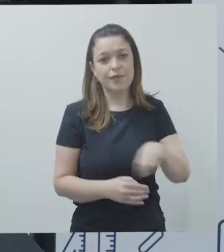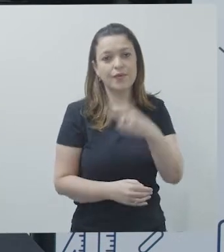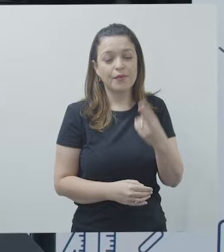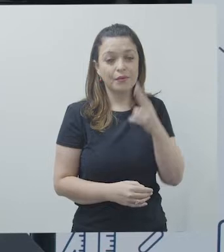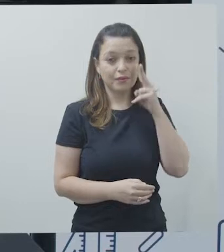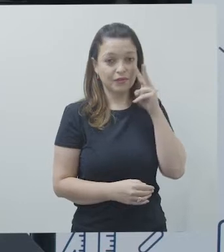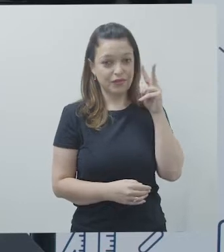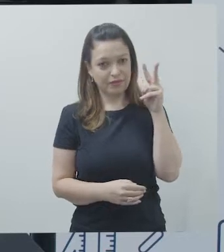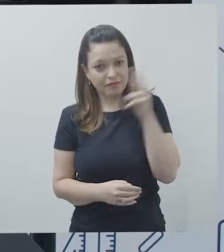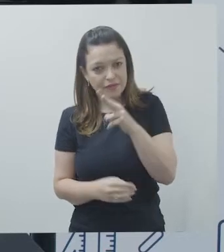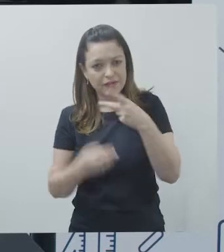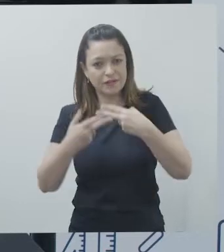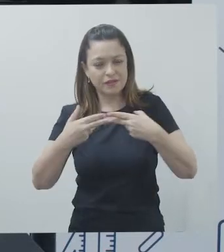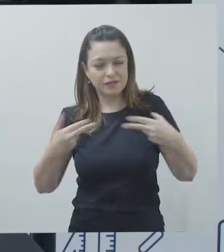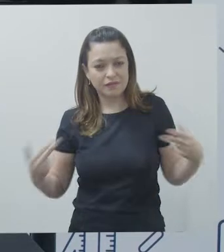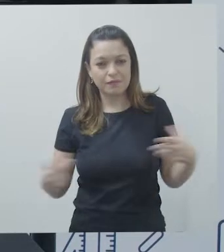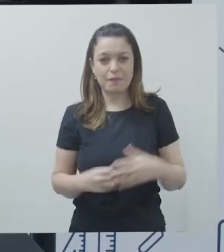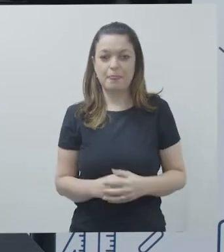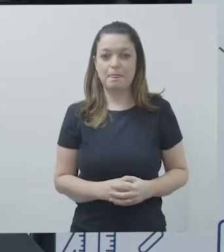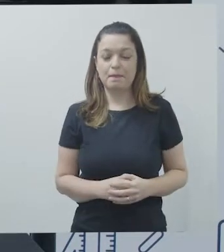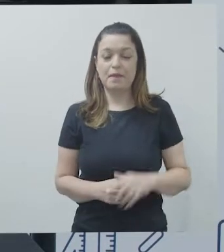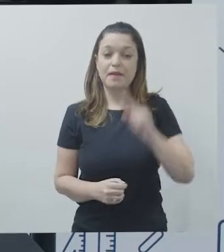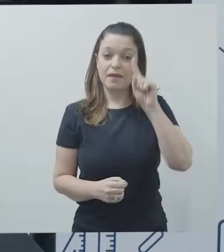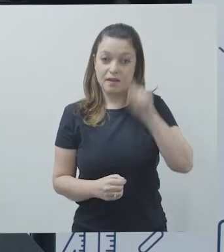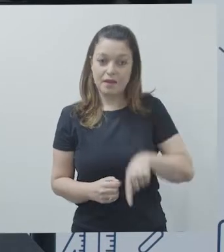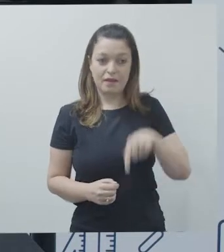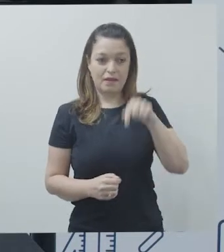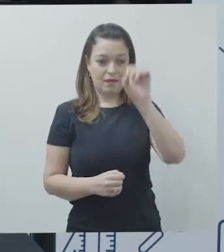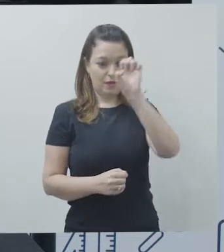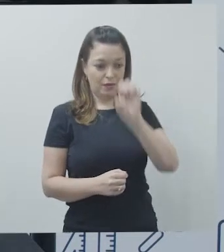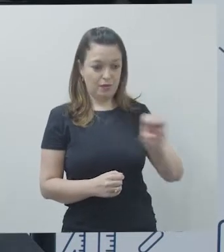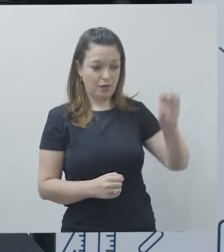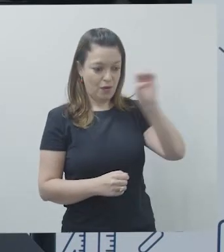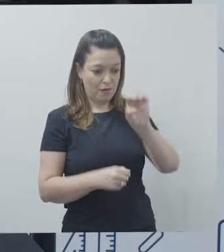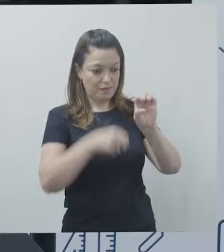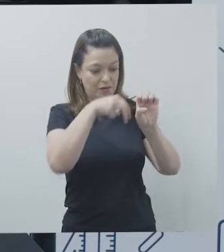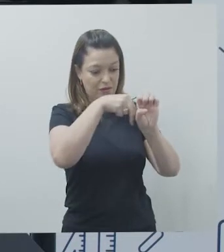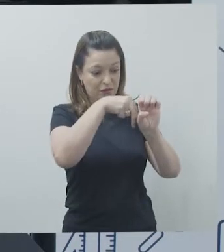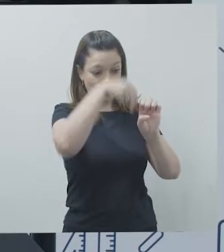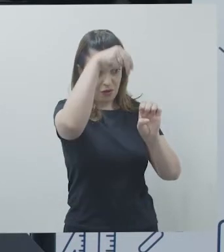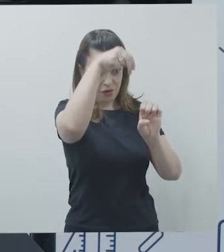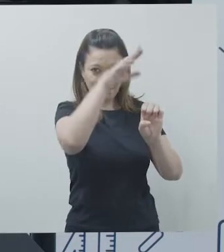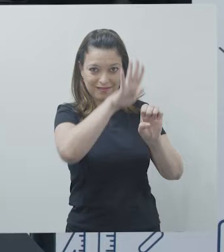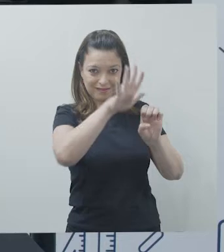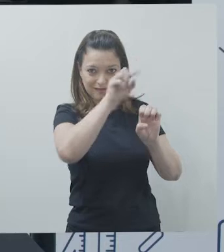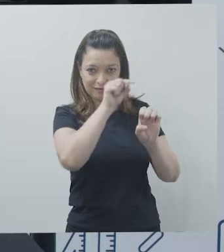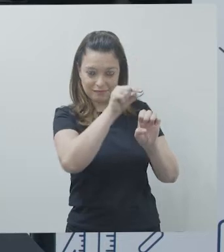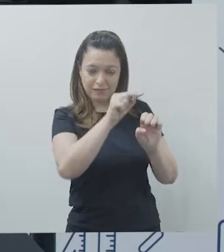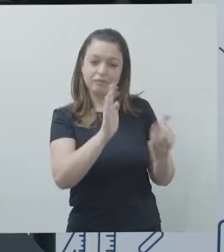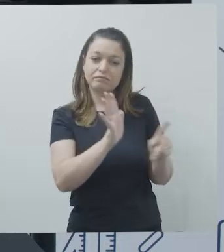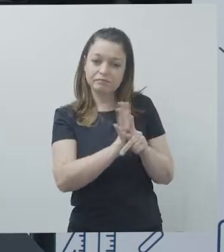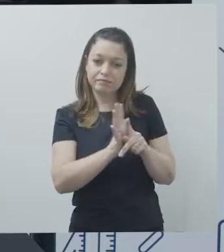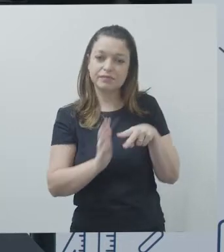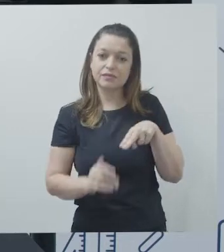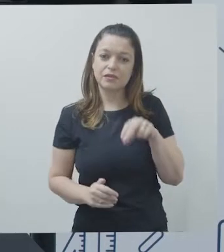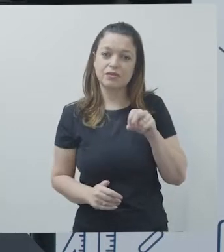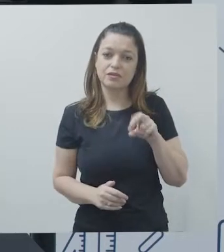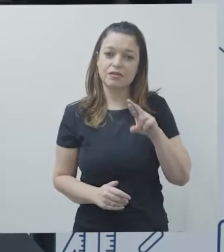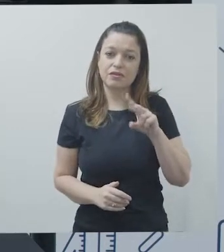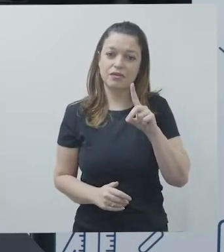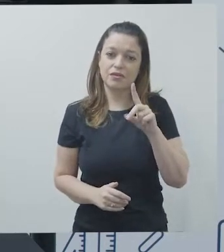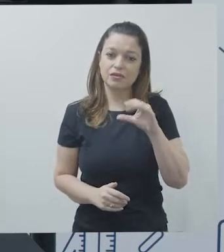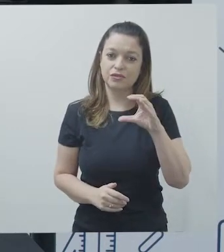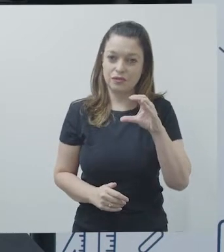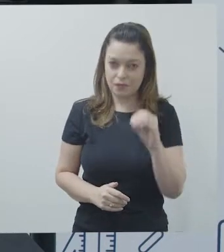interessante que, olha só, fica lá no ponto cardeal norte. Mas, olha só, nós temos os